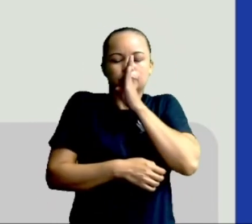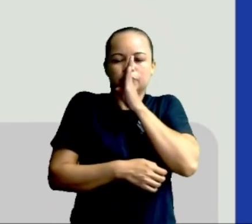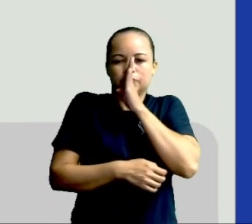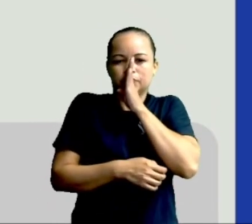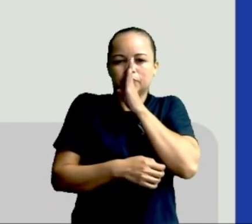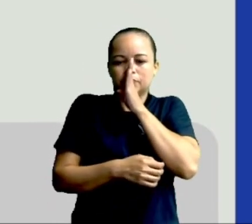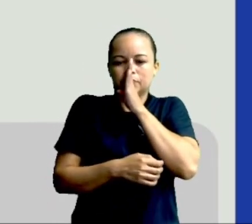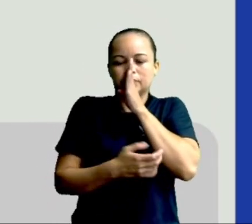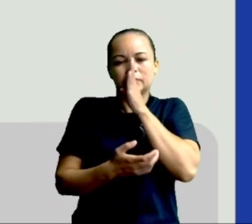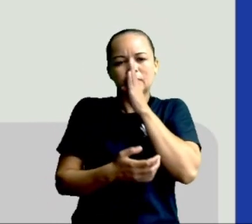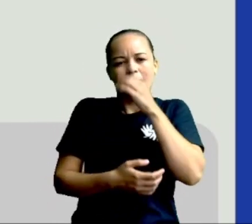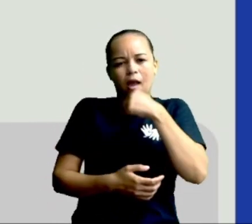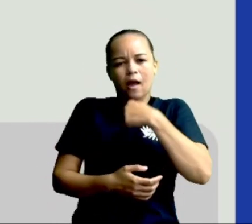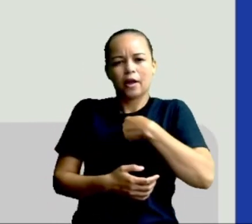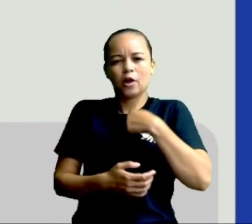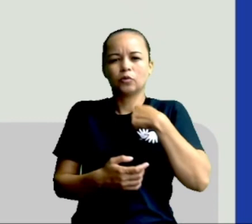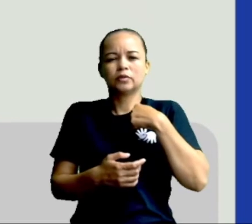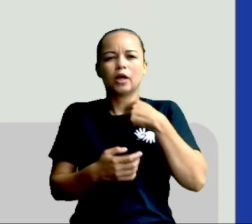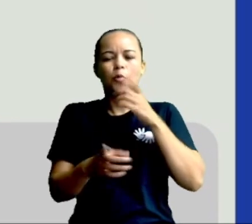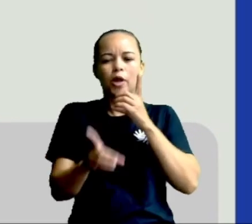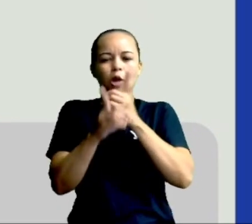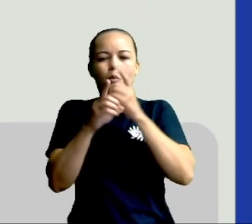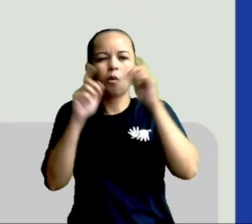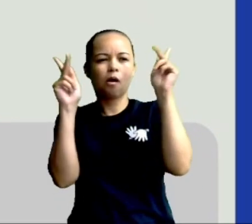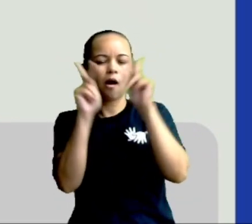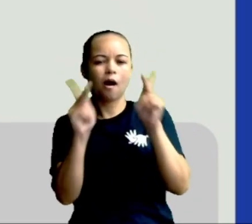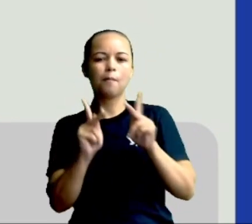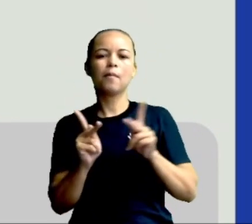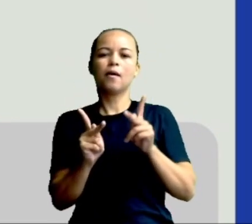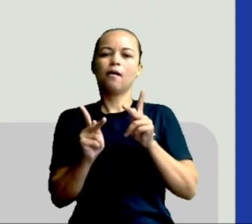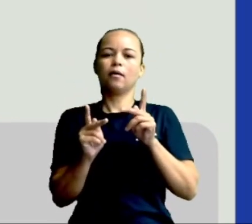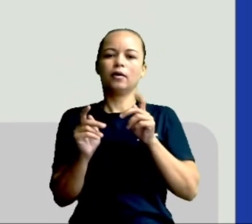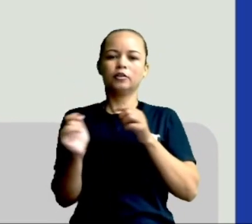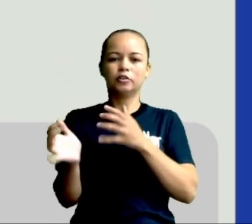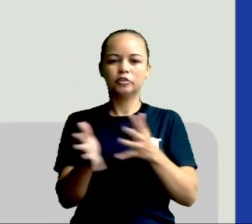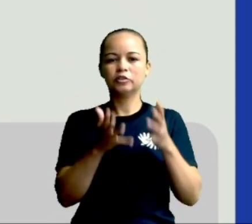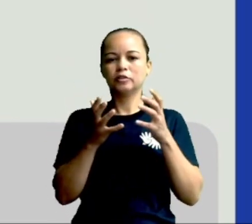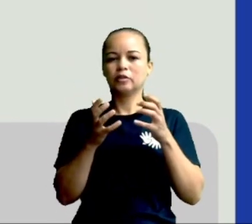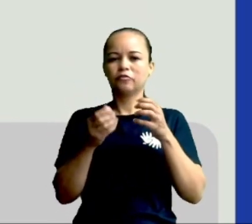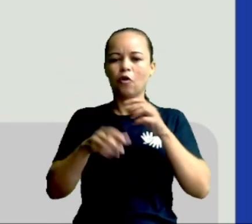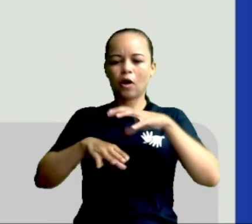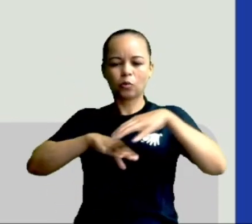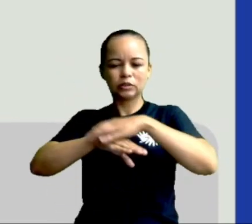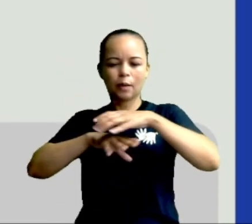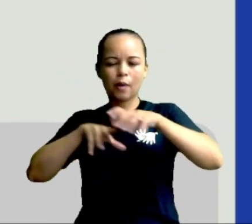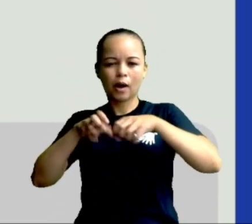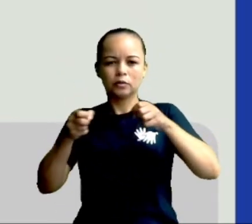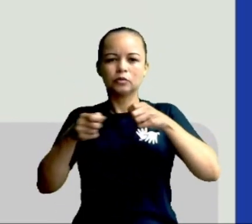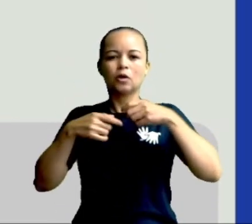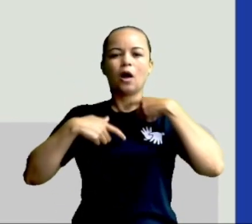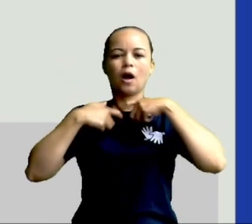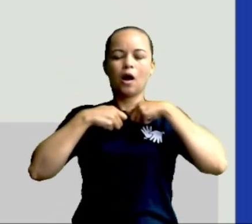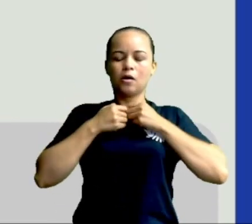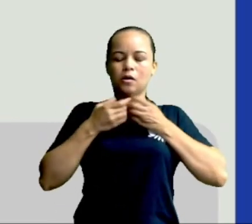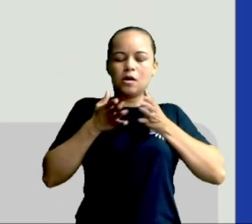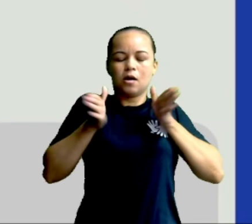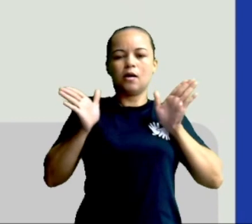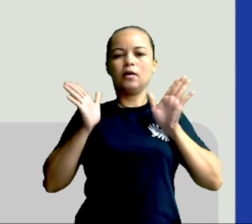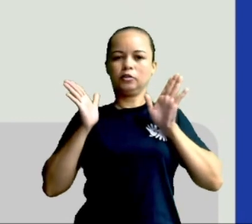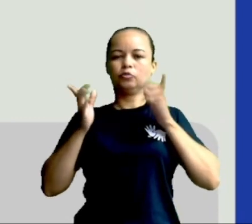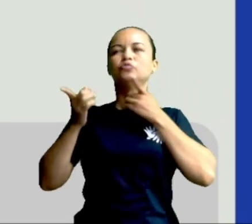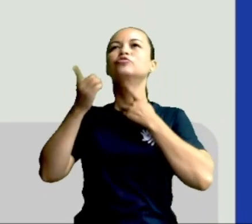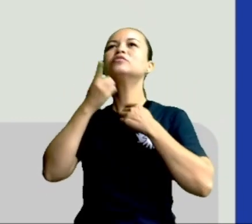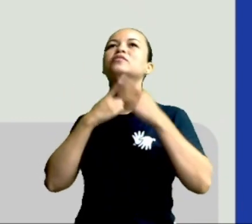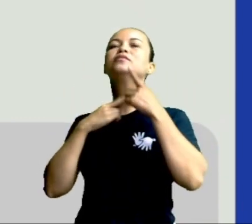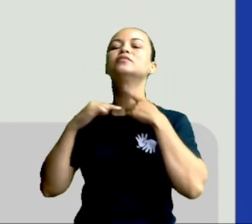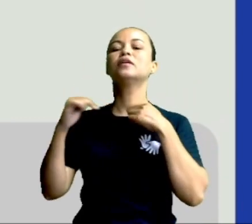voz, eu tenho que encontrar a paz, eu tenho que folgar os nós dos sapatos, das gravatas, dos